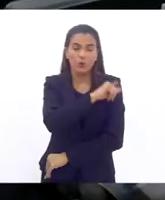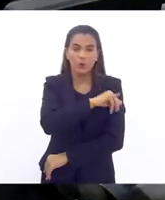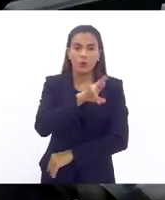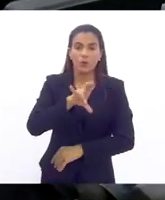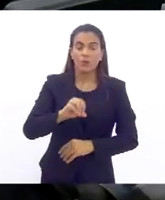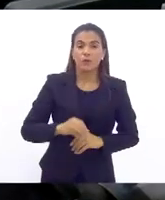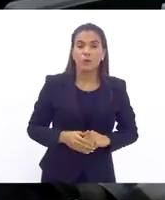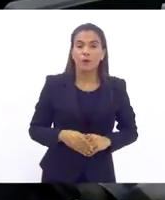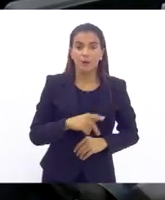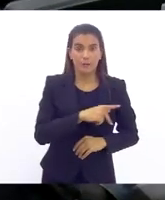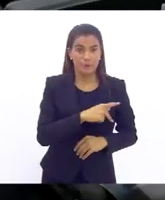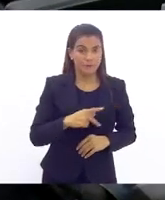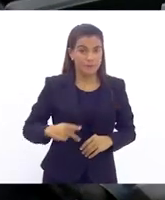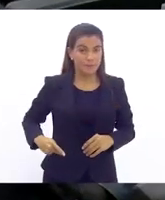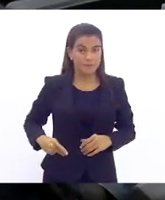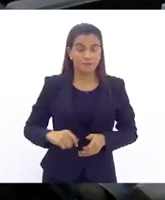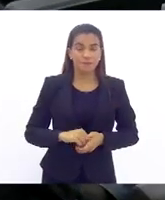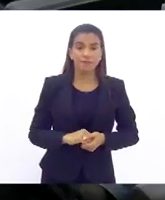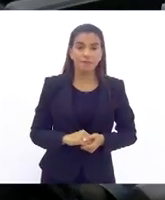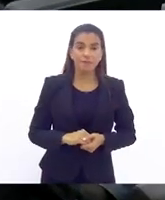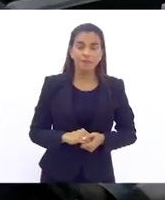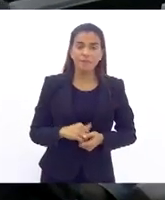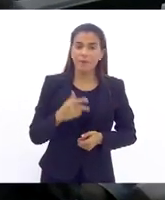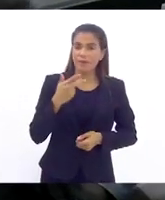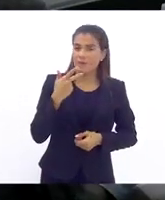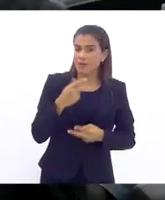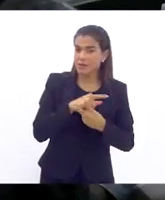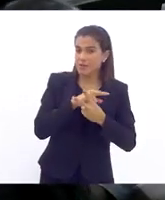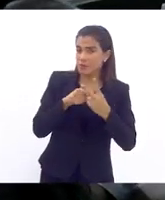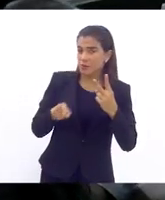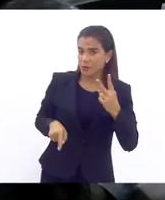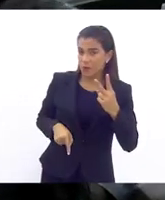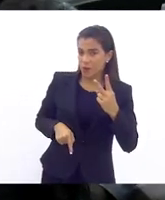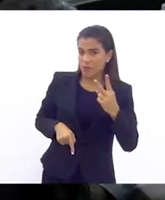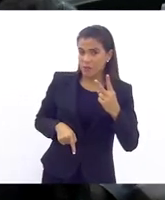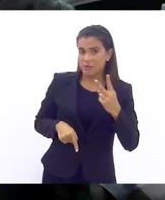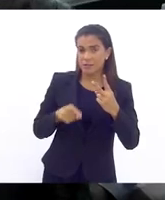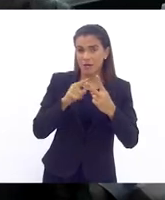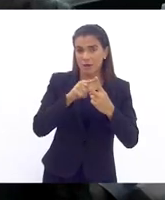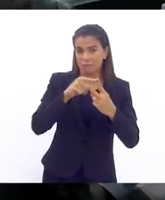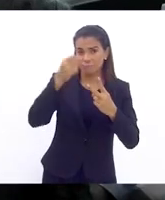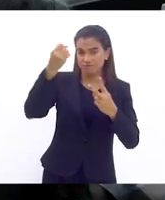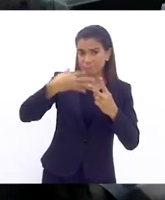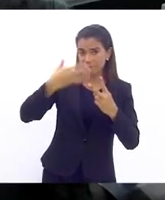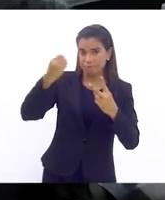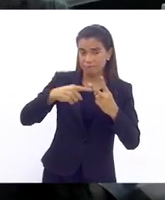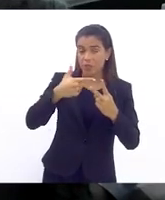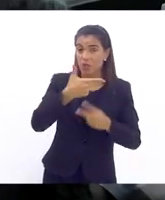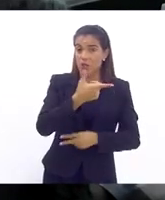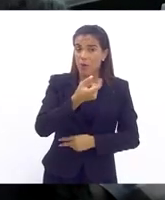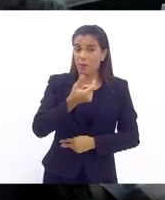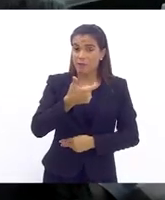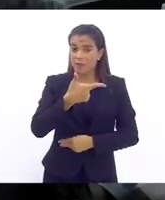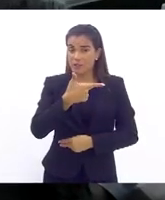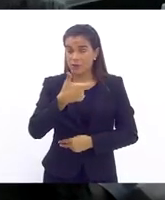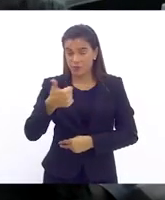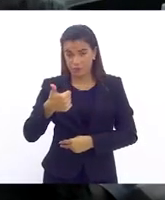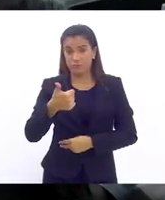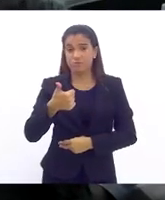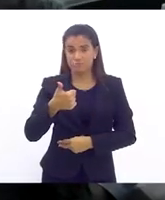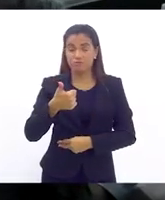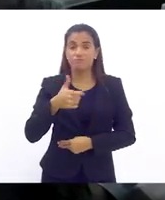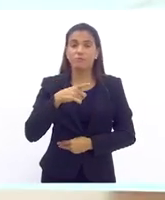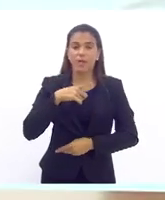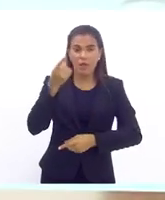Presidente deixa eu te fazer duas ponderações uma 2021 tem aqui